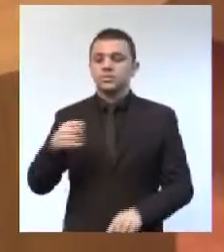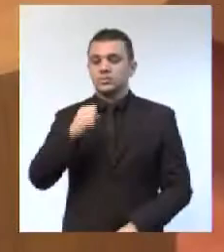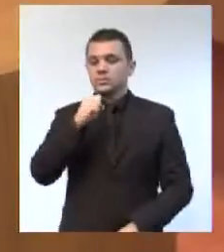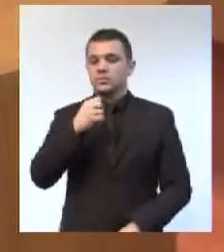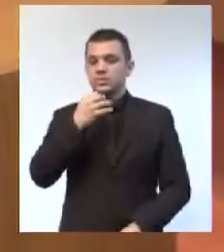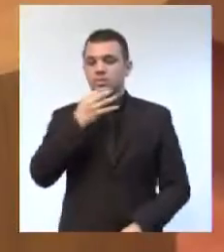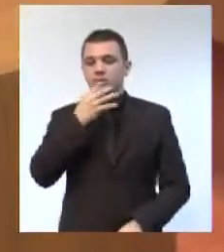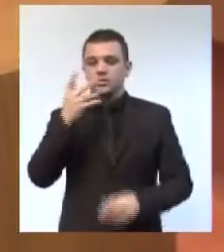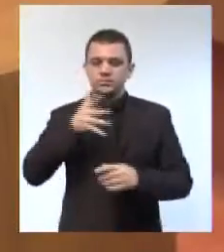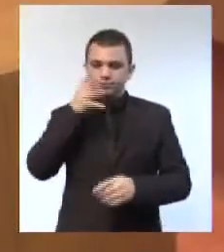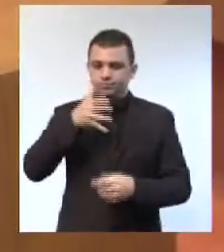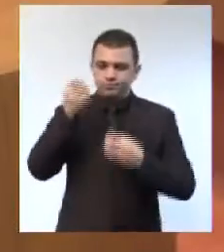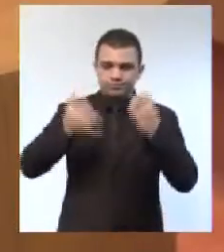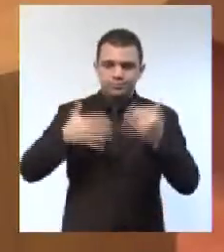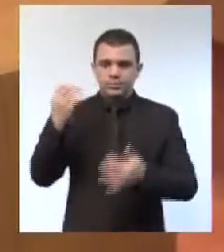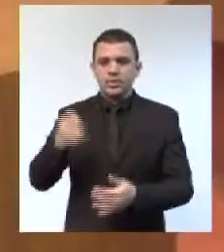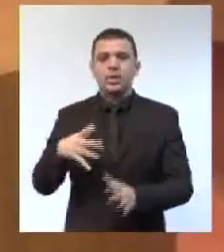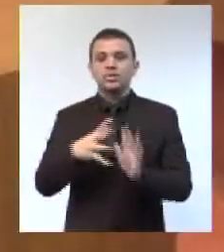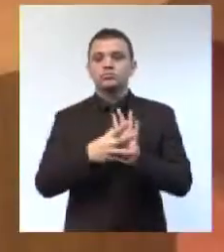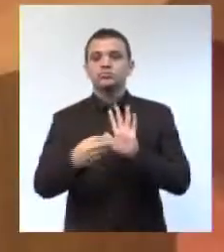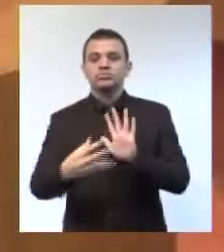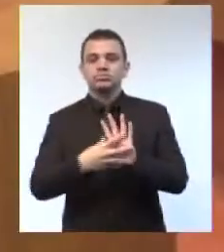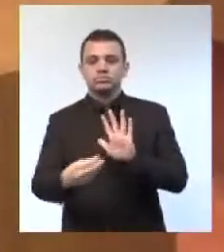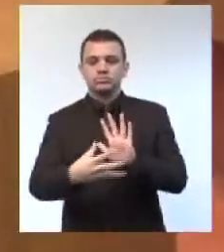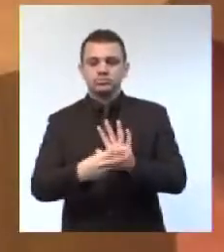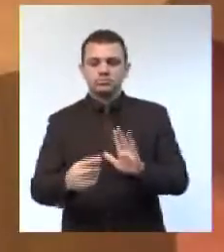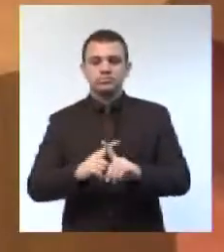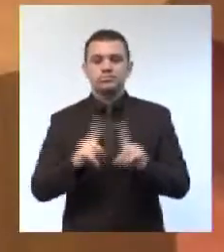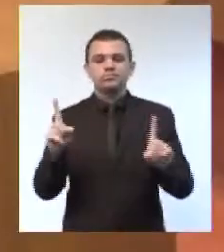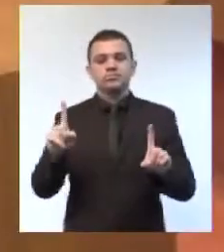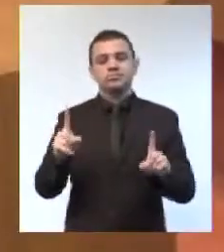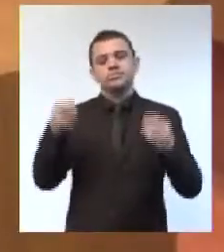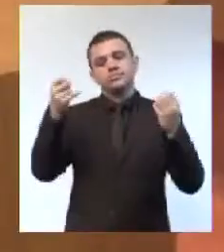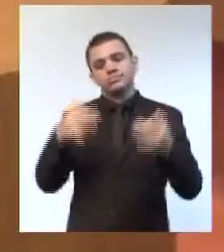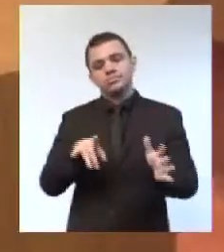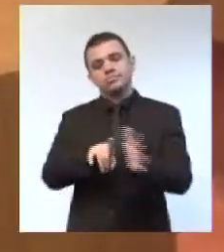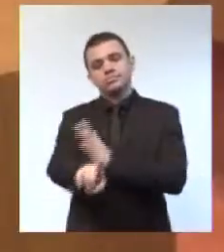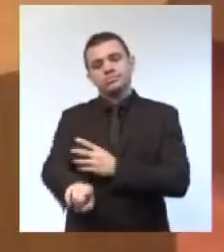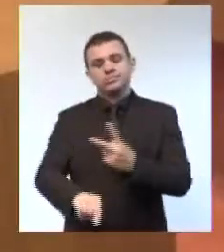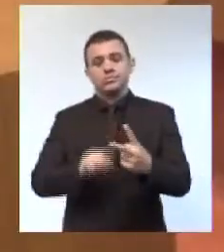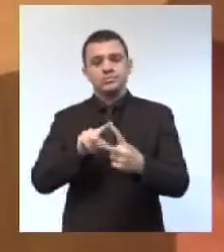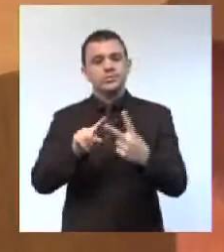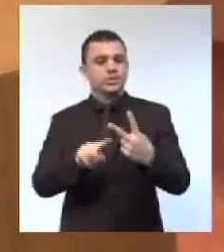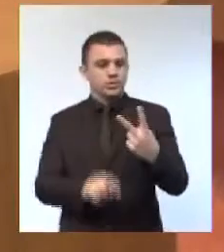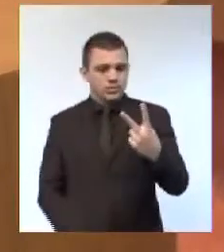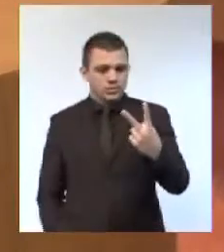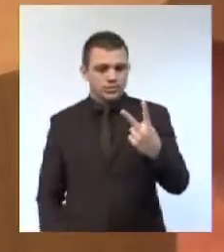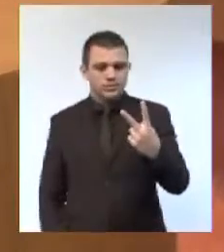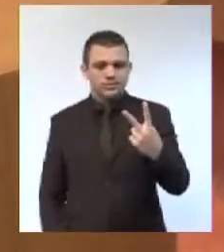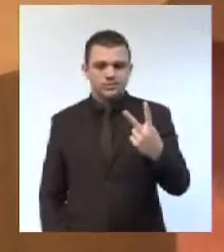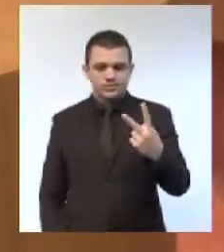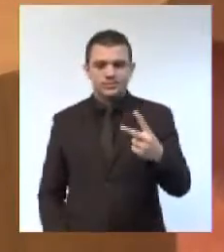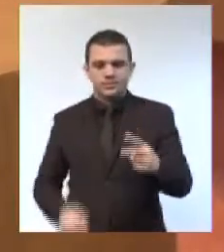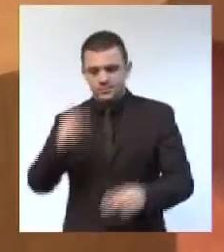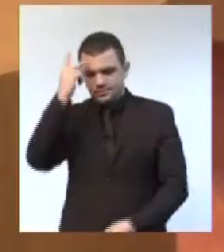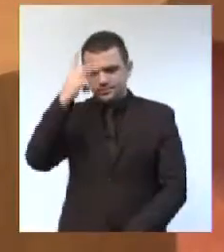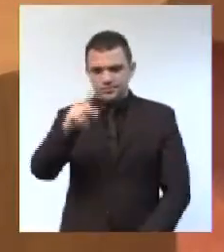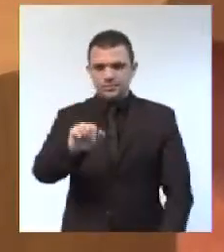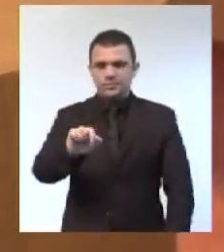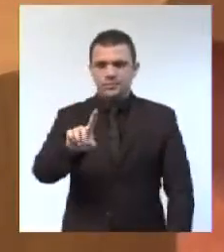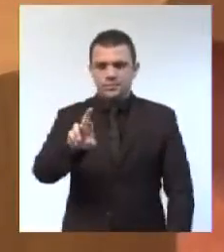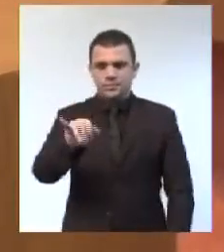cópia do requerimento do deputado Bira do Pindaré. E aí eu quero fazer duas indagações ao deputado Adriano Sarney, antes de dar a parte a